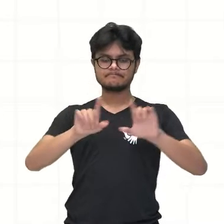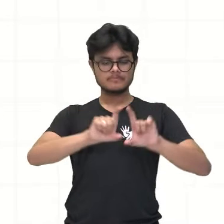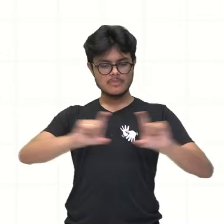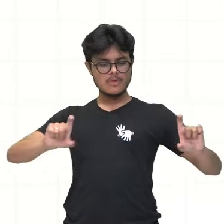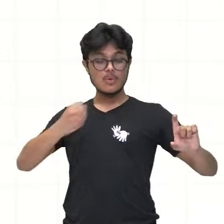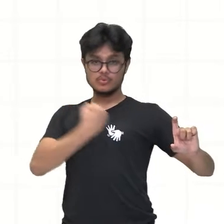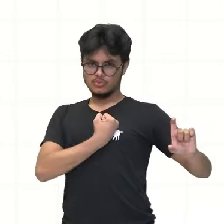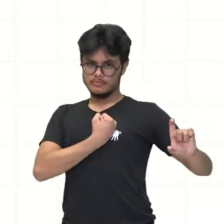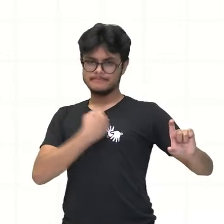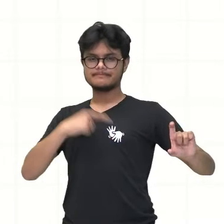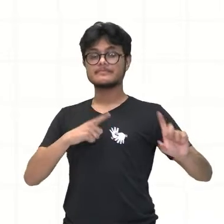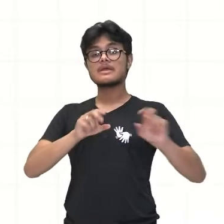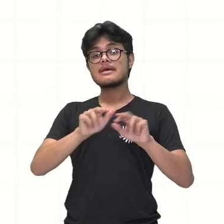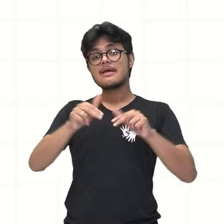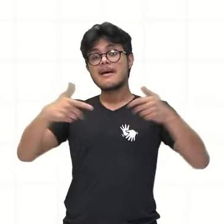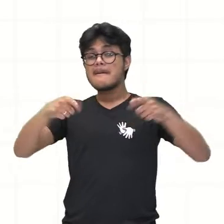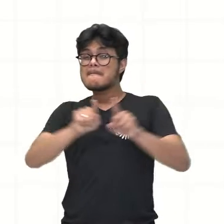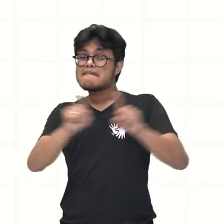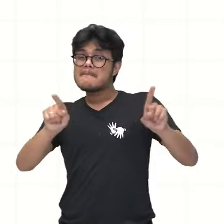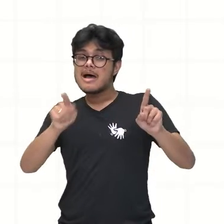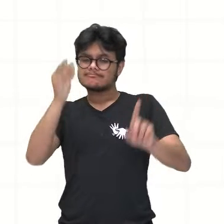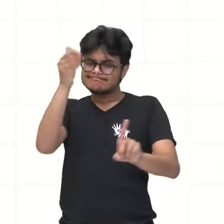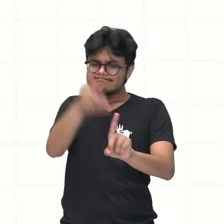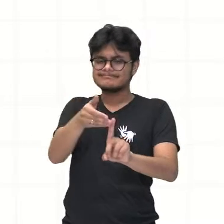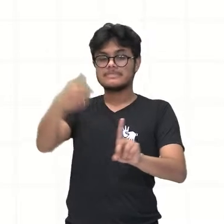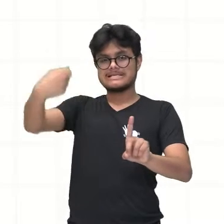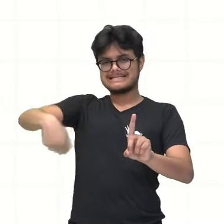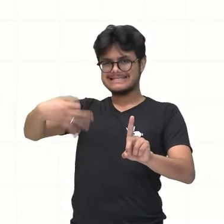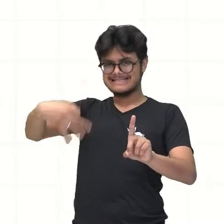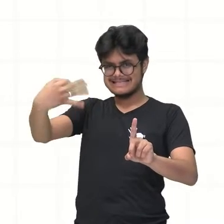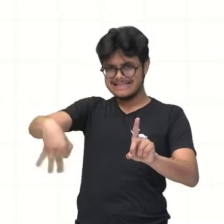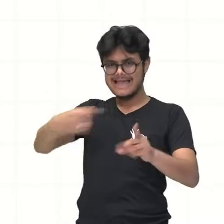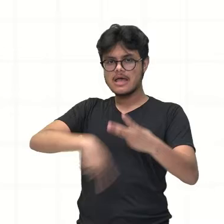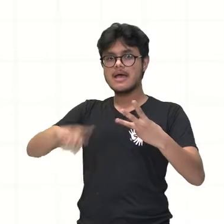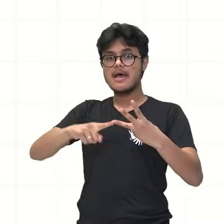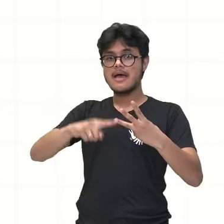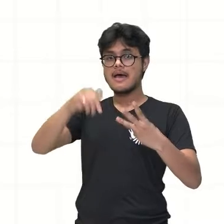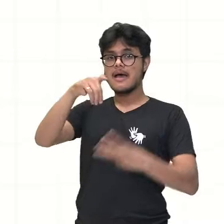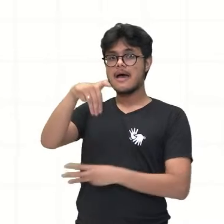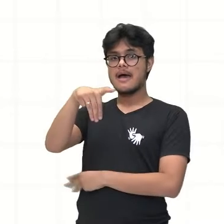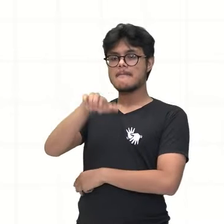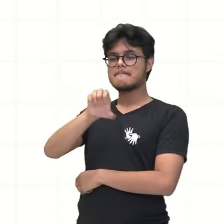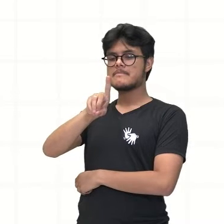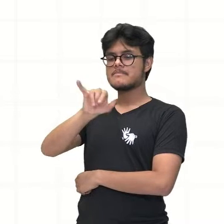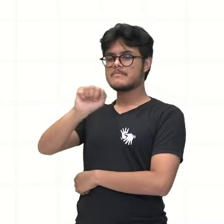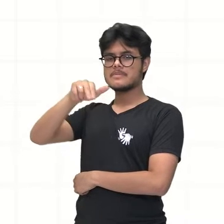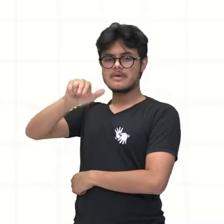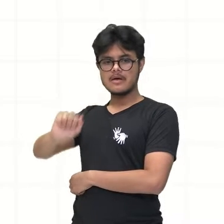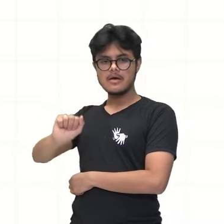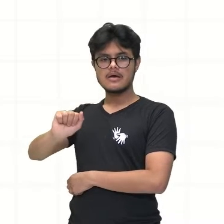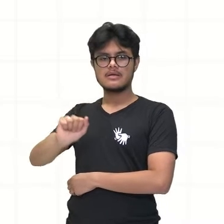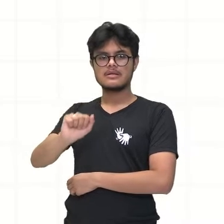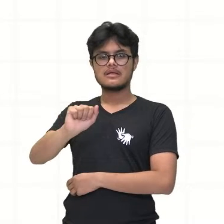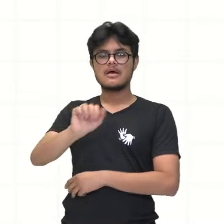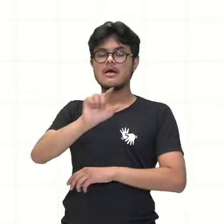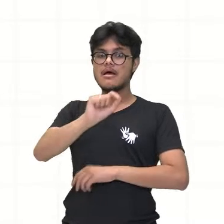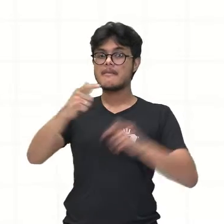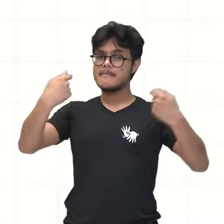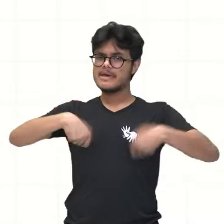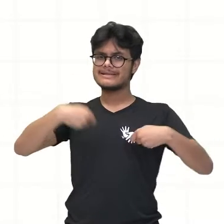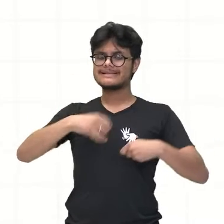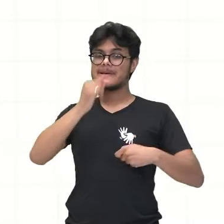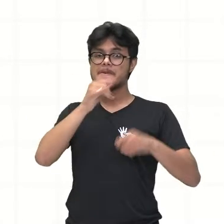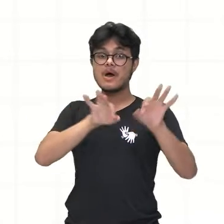que eu tenho aqui, ó, o 1, o 7, o 8 e o 5, e aliás,